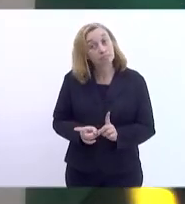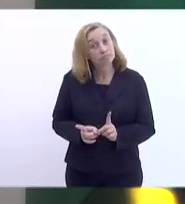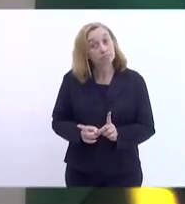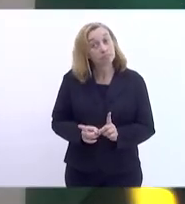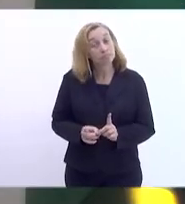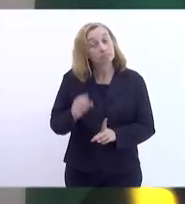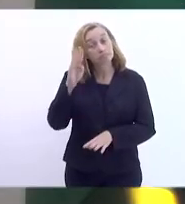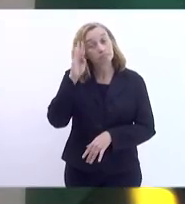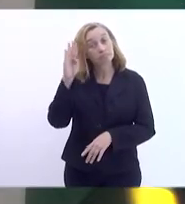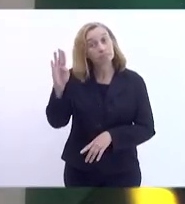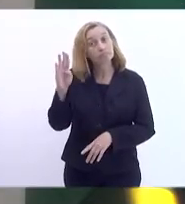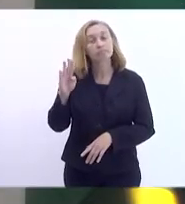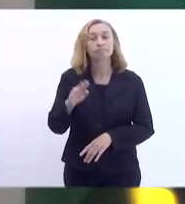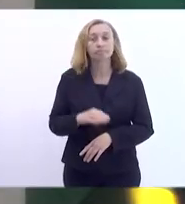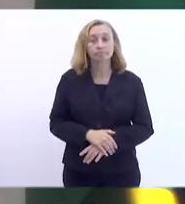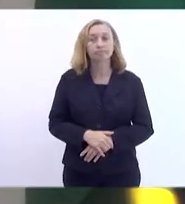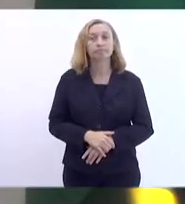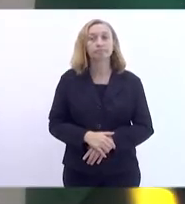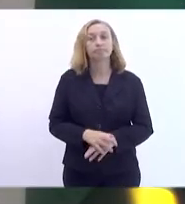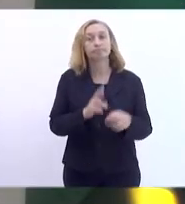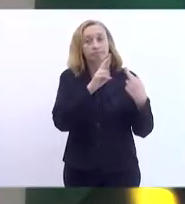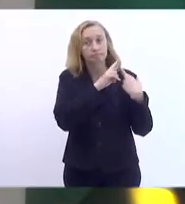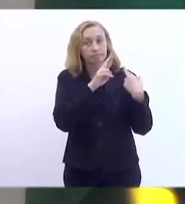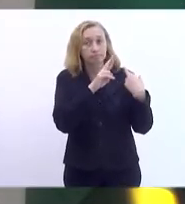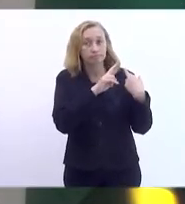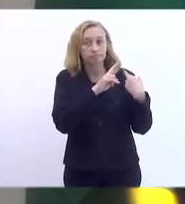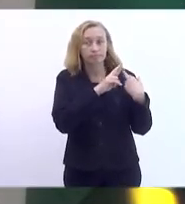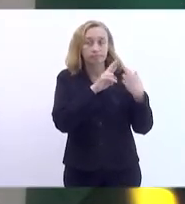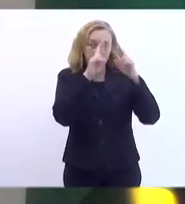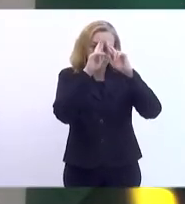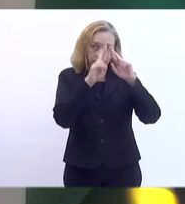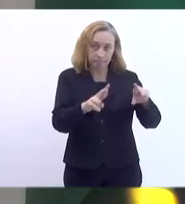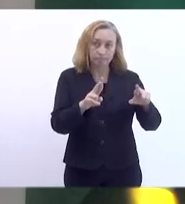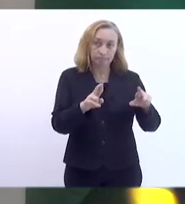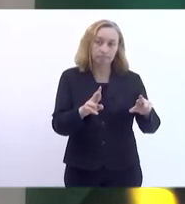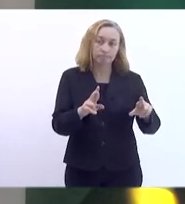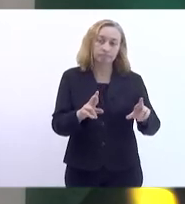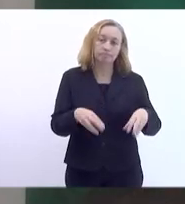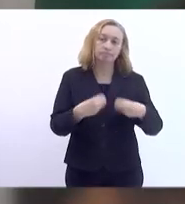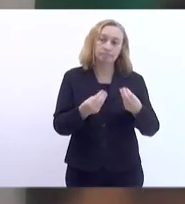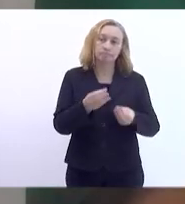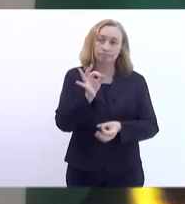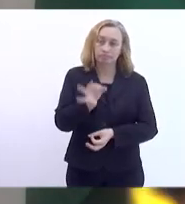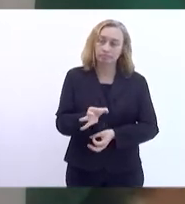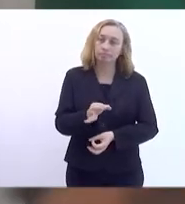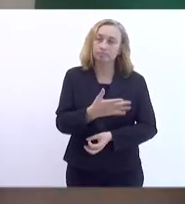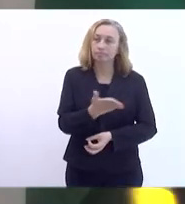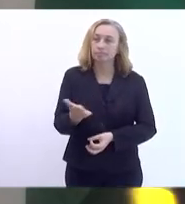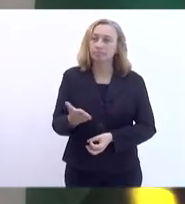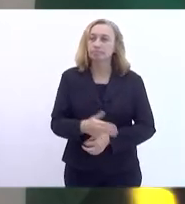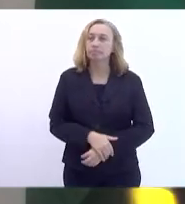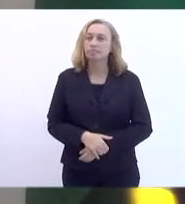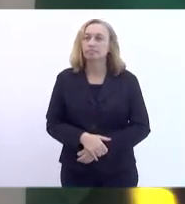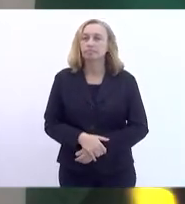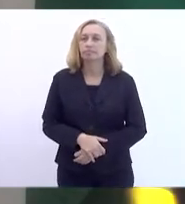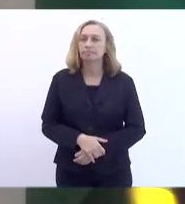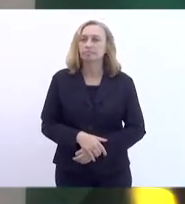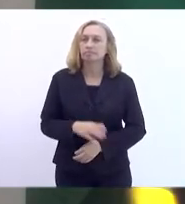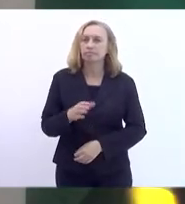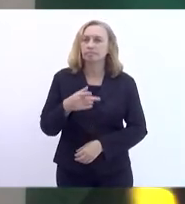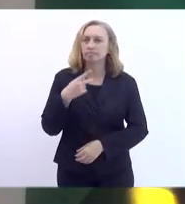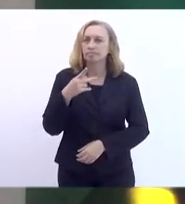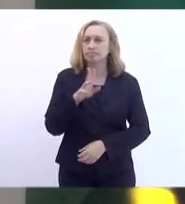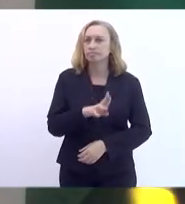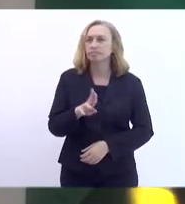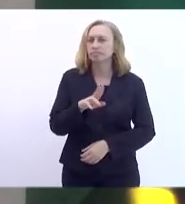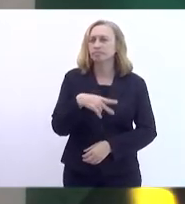é fundamental que que a gente também respeite e possa dar todas as garantias só que